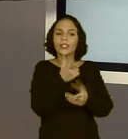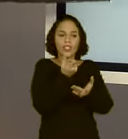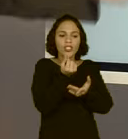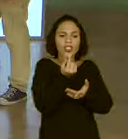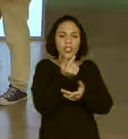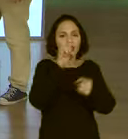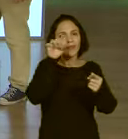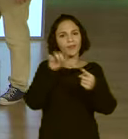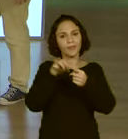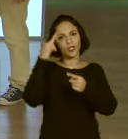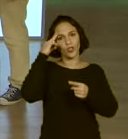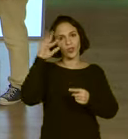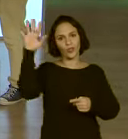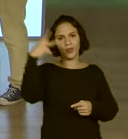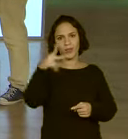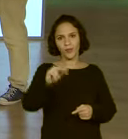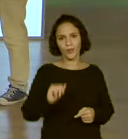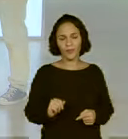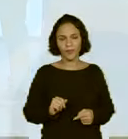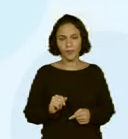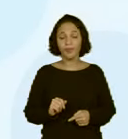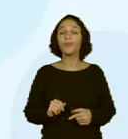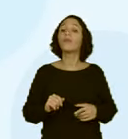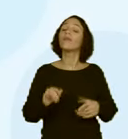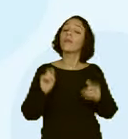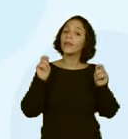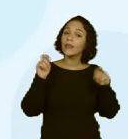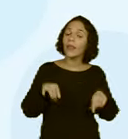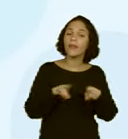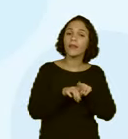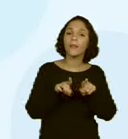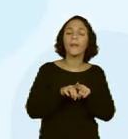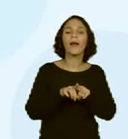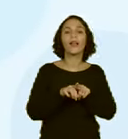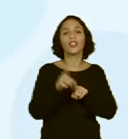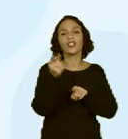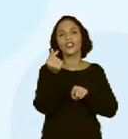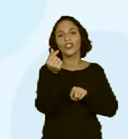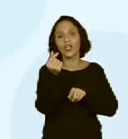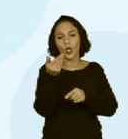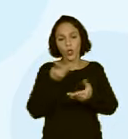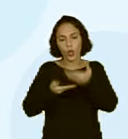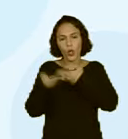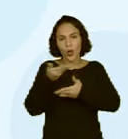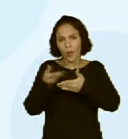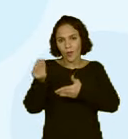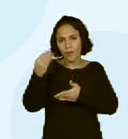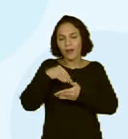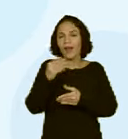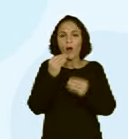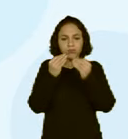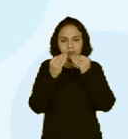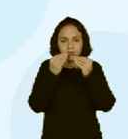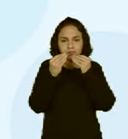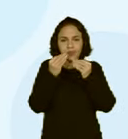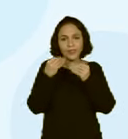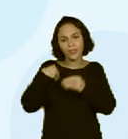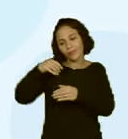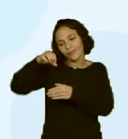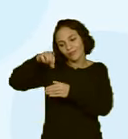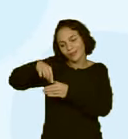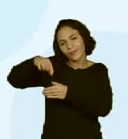sonho. Você pode juntar o dinheiro o troco que você recebeu do lanche no seu